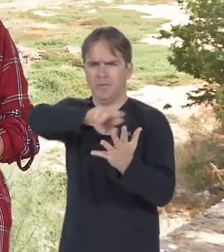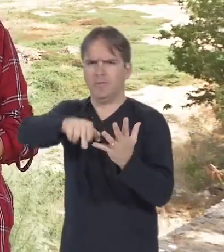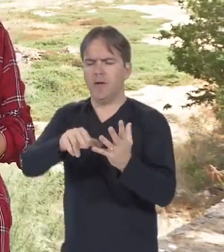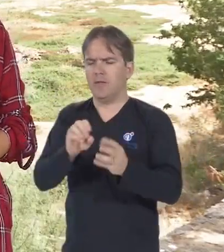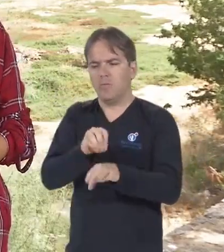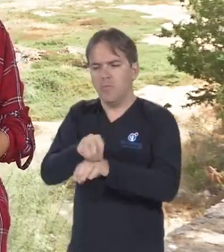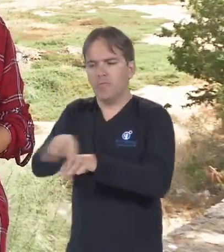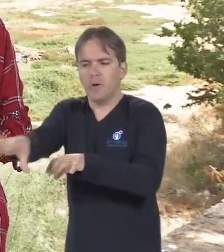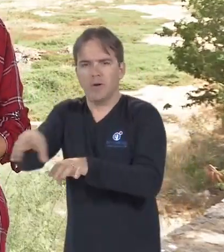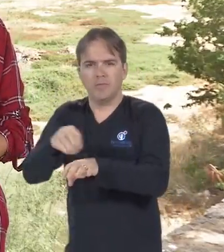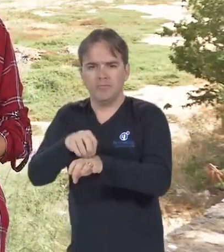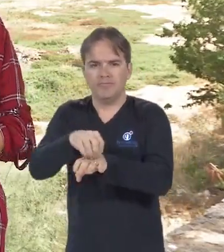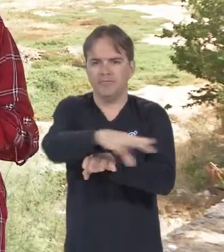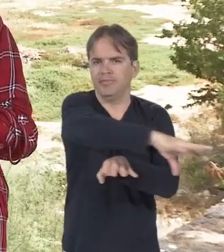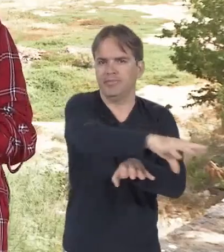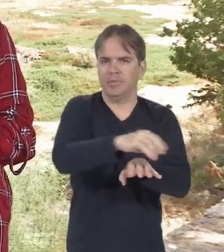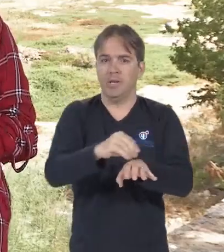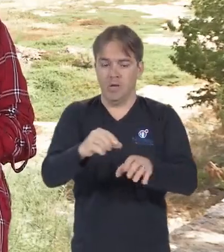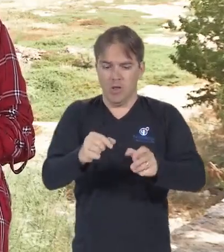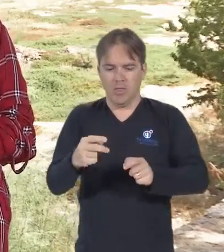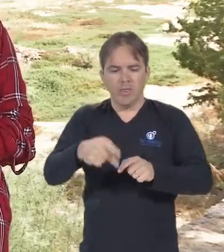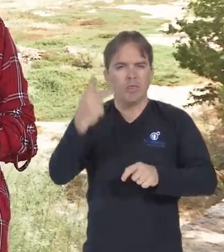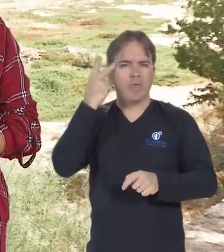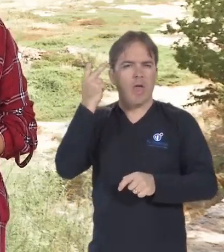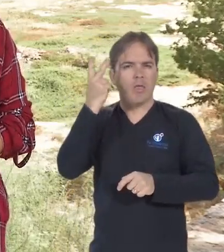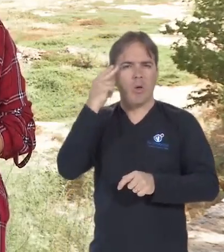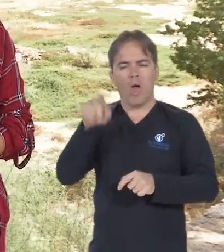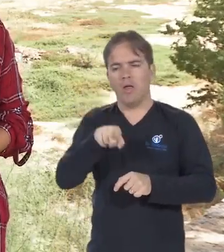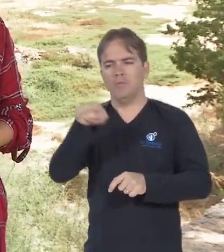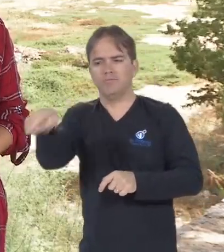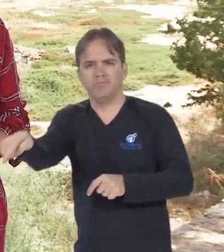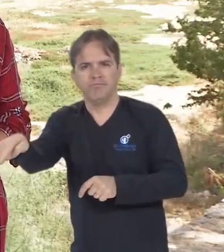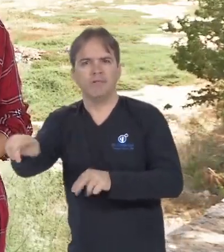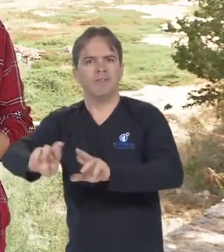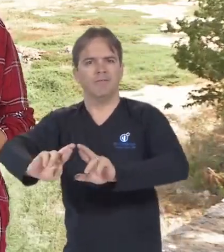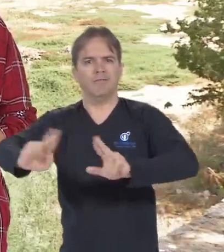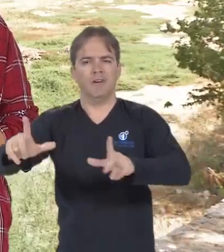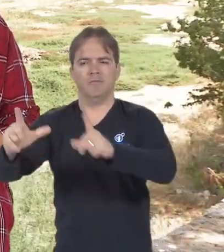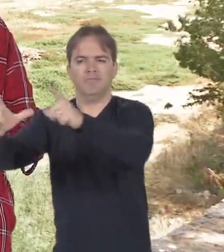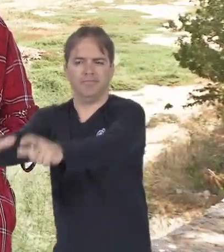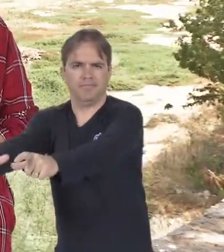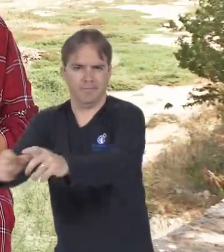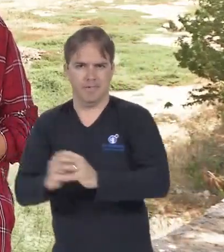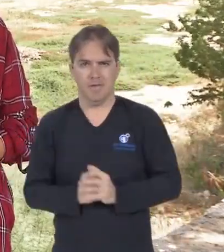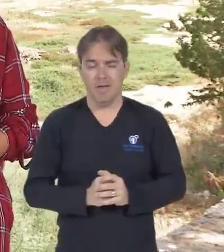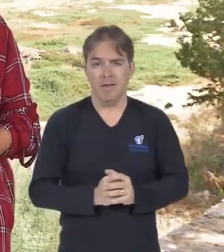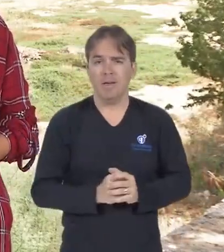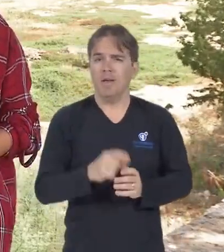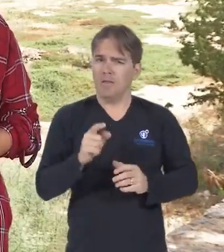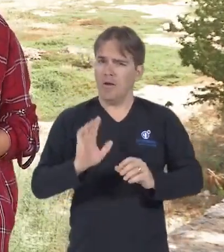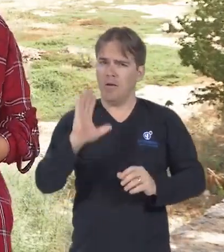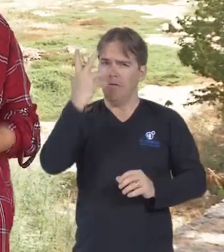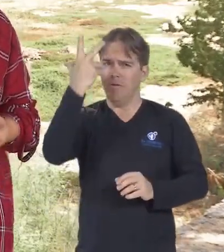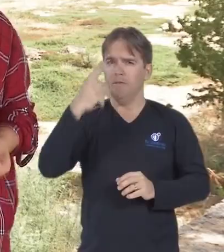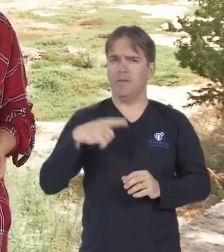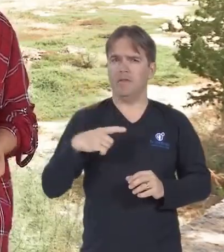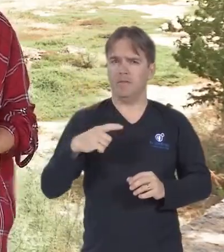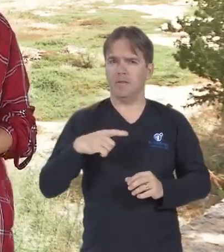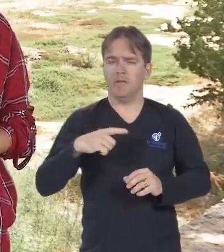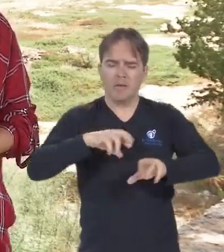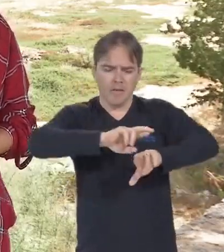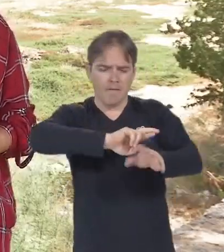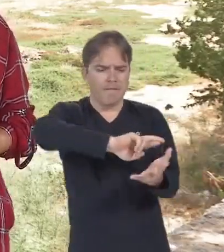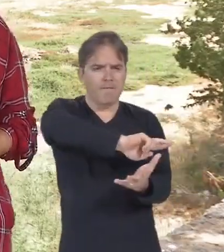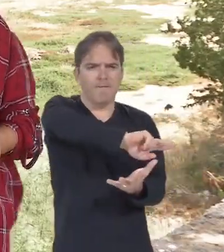devem migrar do ambiente natural para o artificial. Essa mudança implica em uma possível redução da biodiversidade de